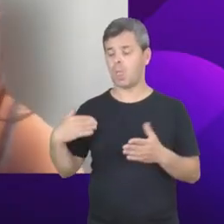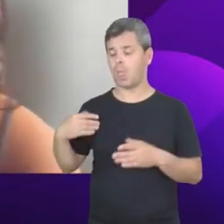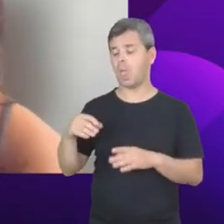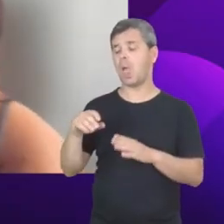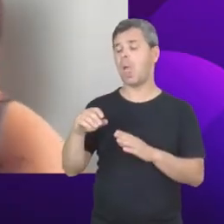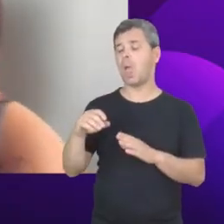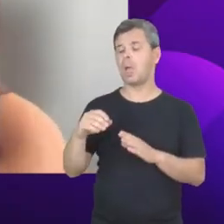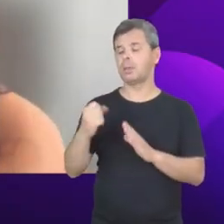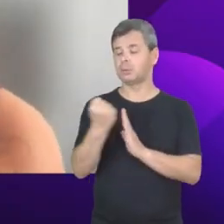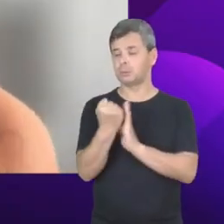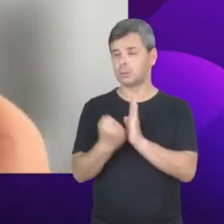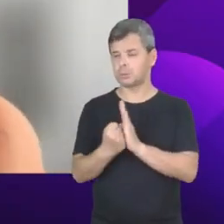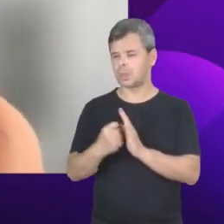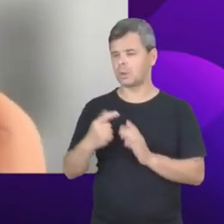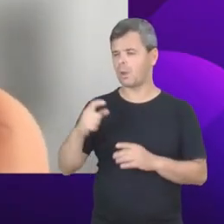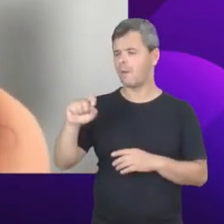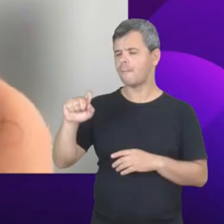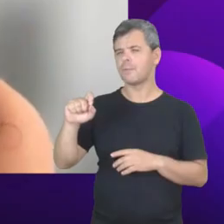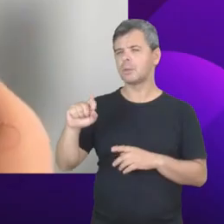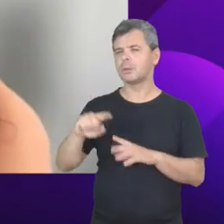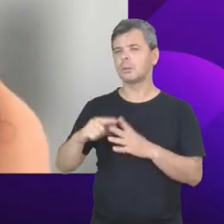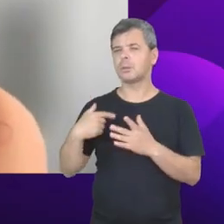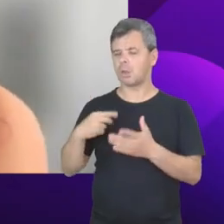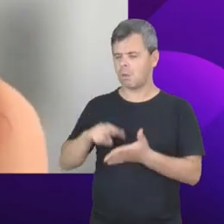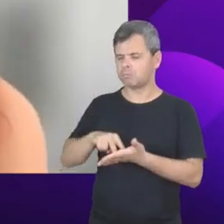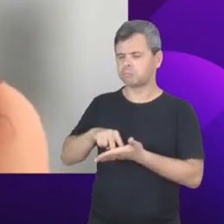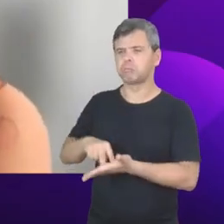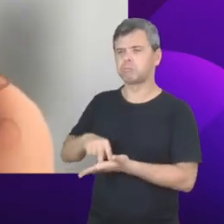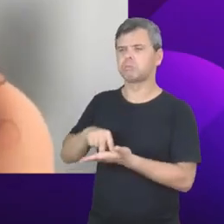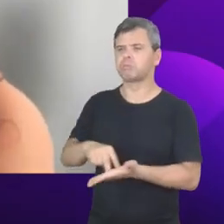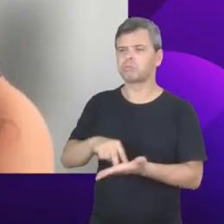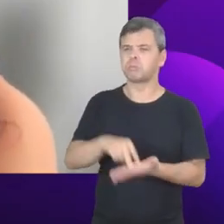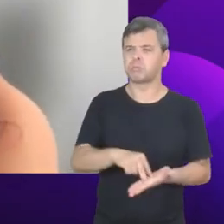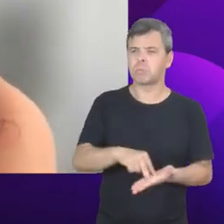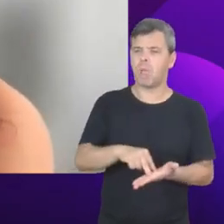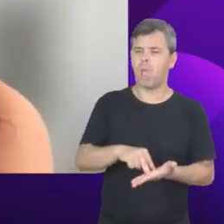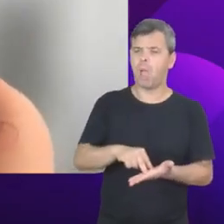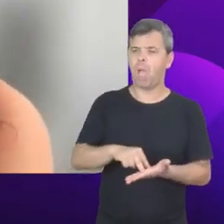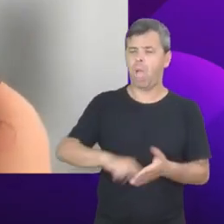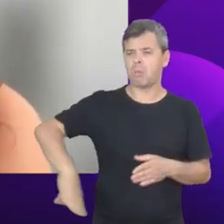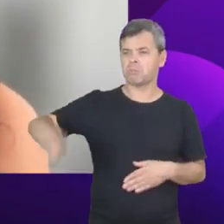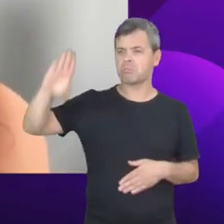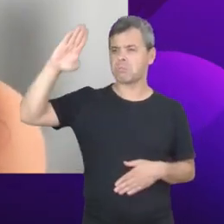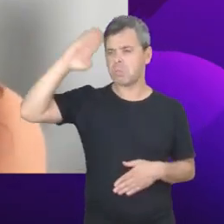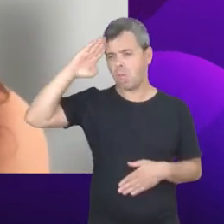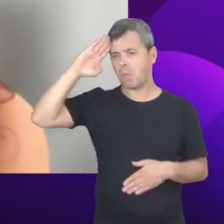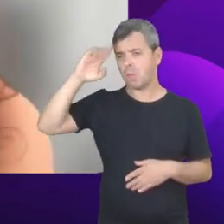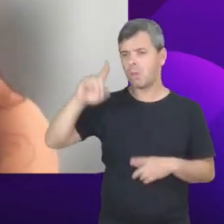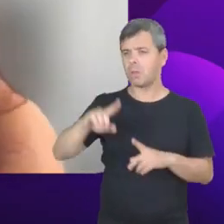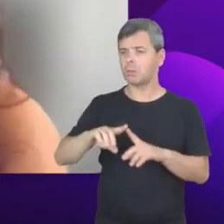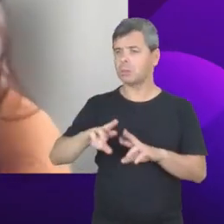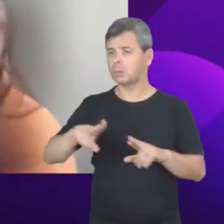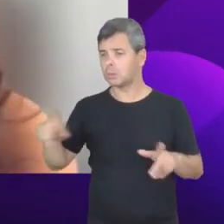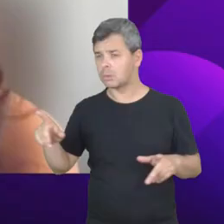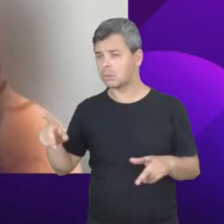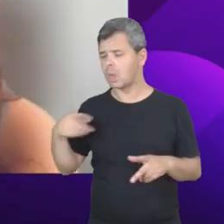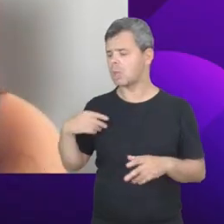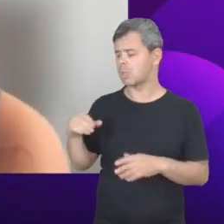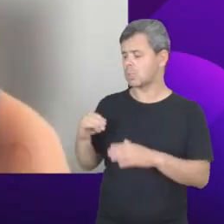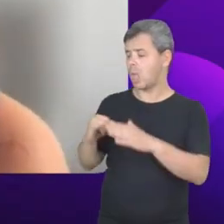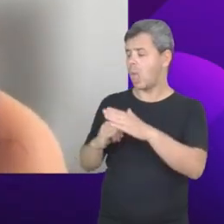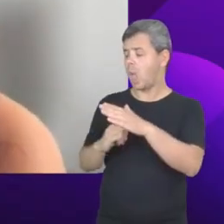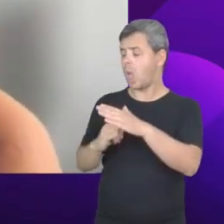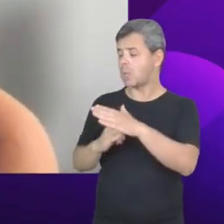século XX, a gente passou por todo o período da resistência à ditadura militar. Nesse período, inclusive, muitas dessas